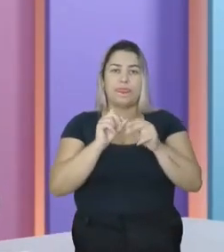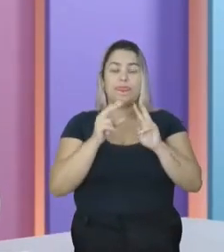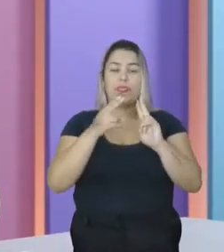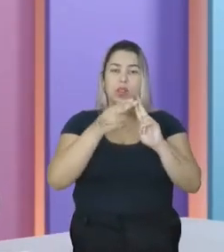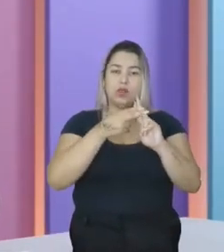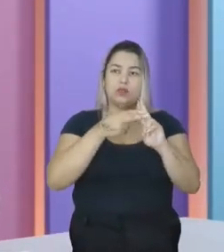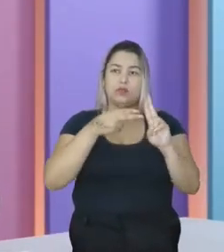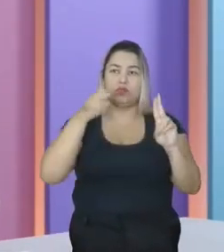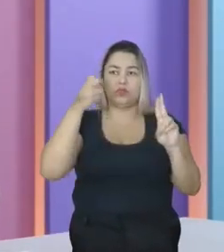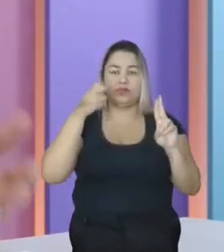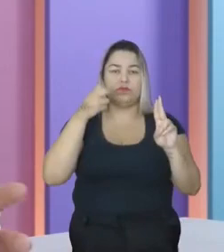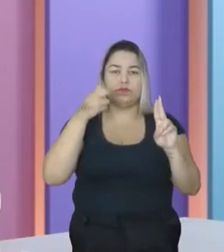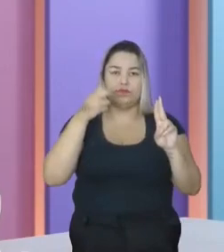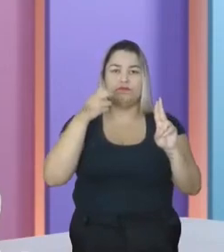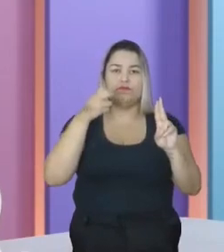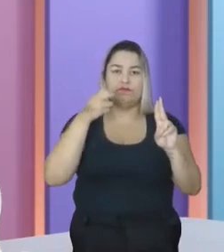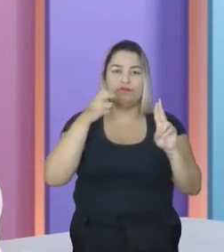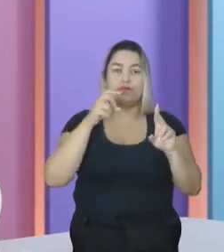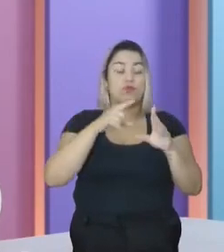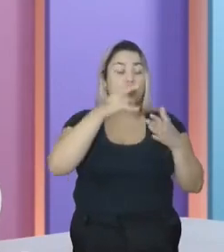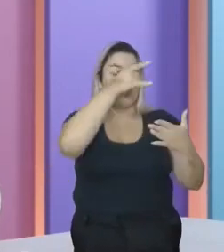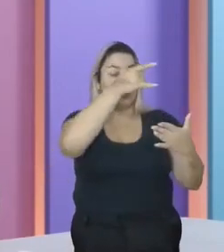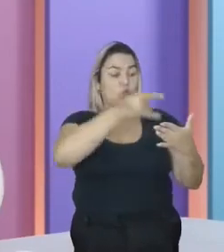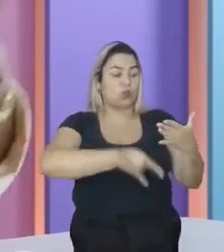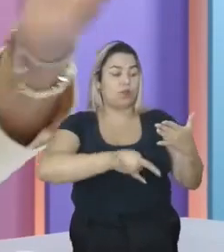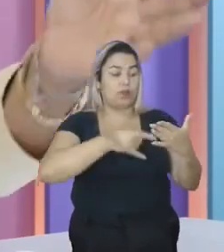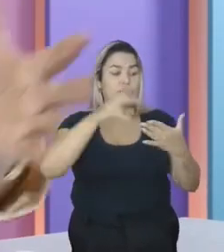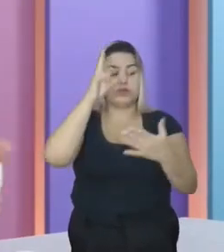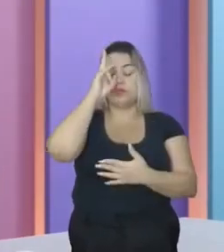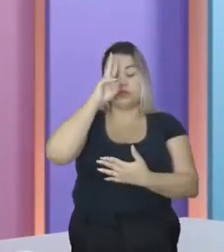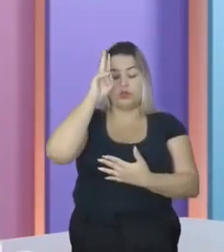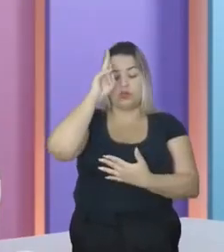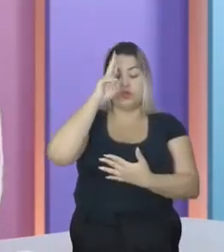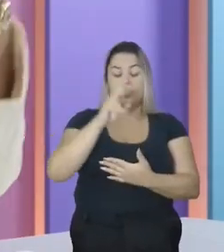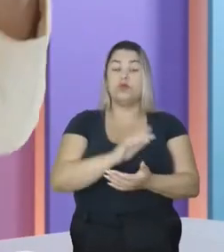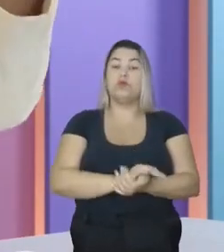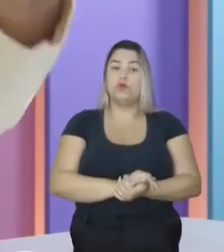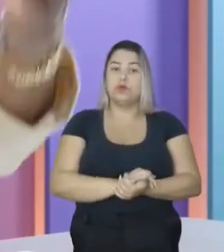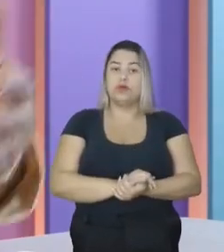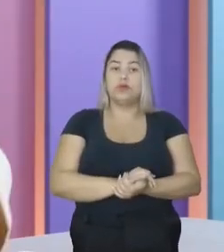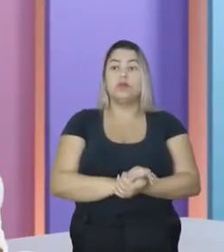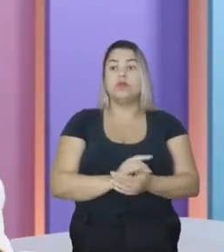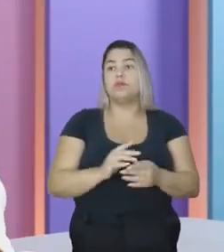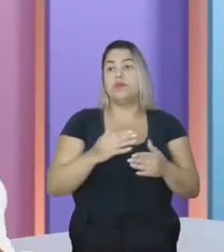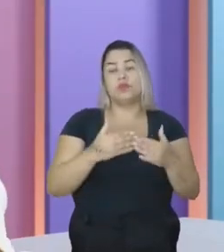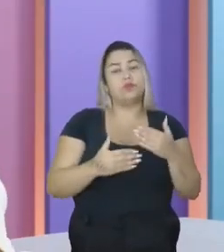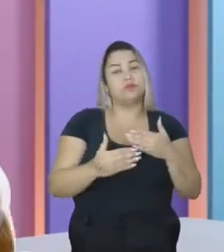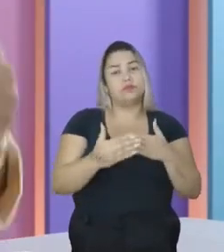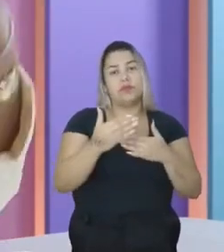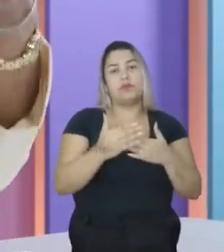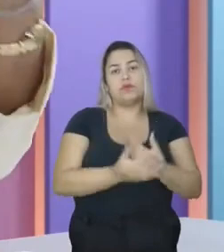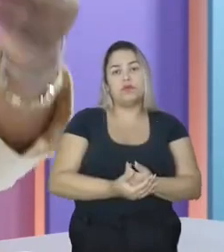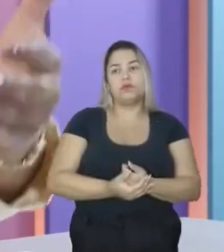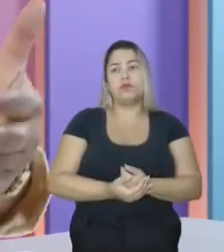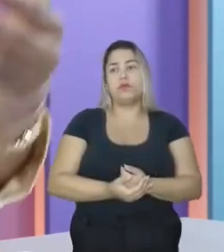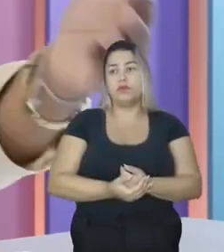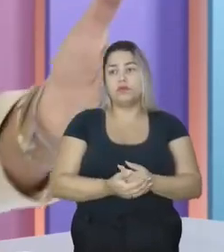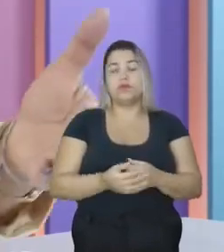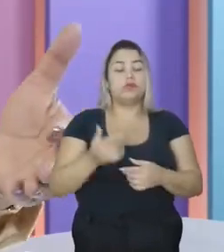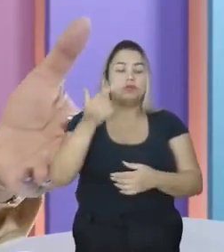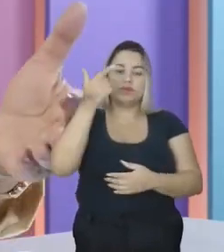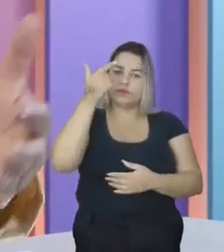Único de Saúde. Esse é um documento histórico e nós, no decorrer do tempo, a gente